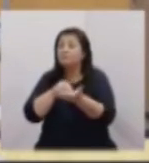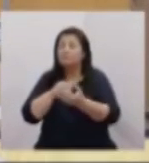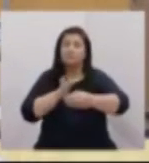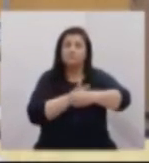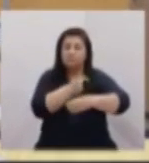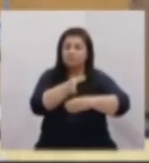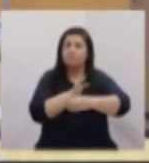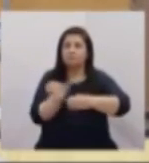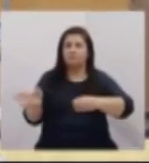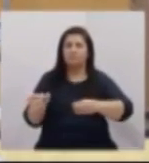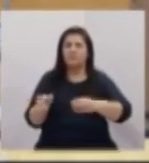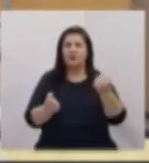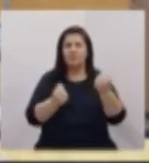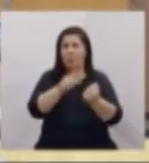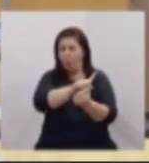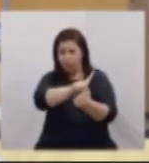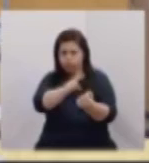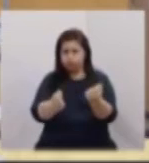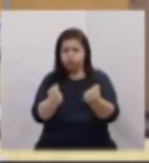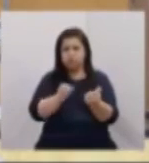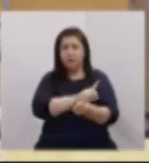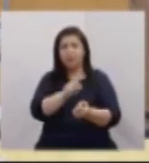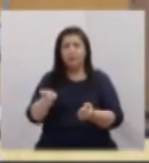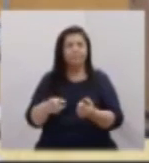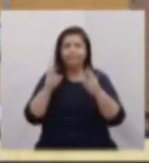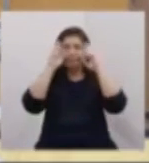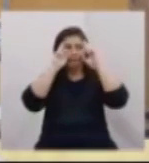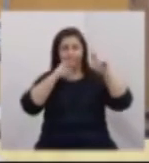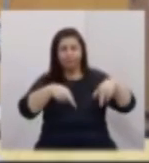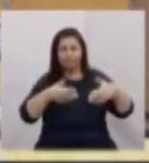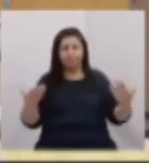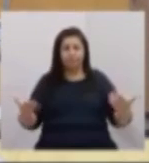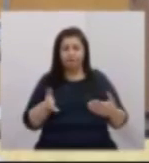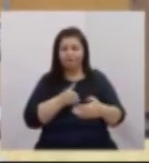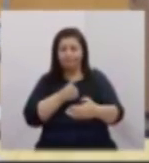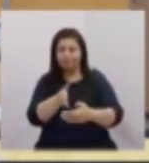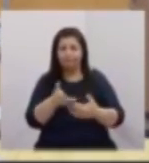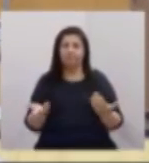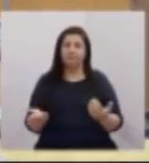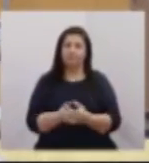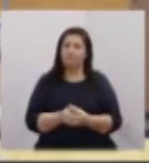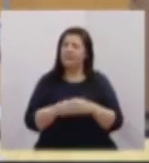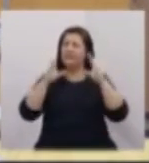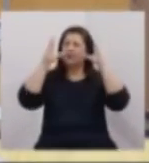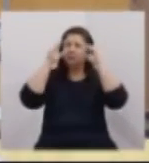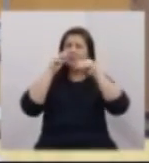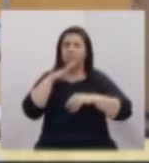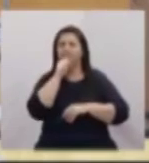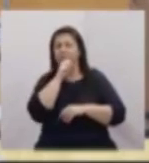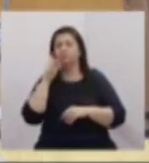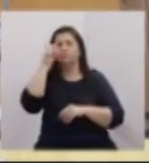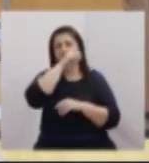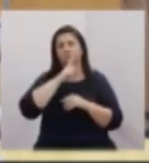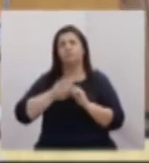motoristas passam em alta velocidade, não respeitando a preferência, principalmente à noite e aos finais de semana,